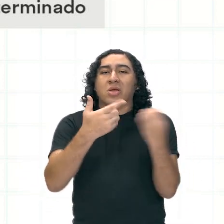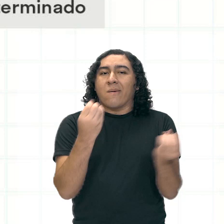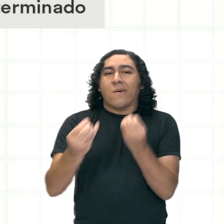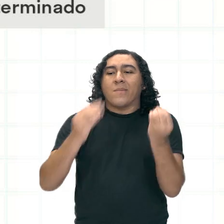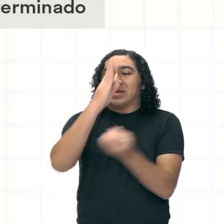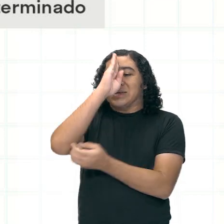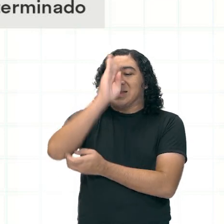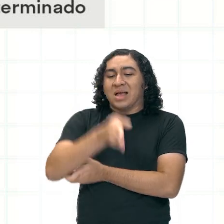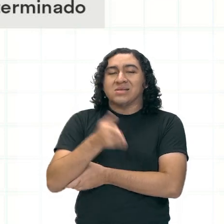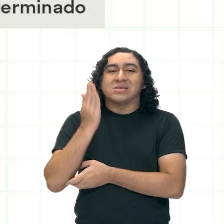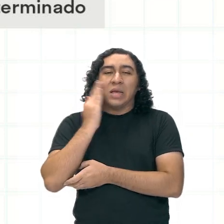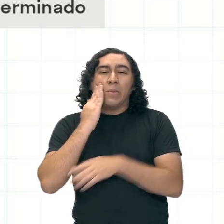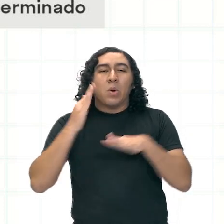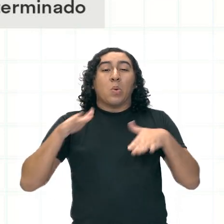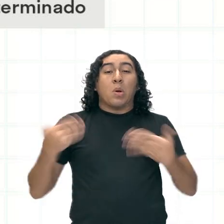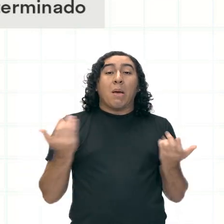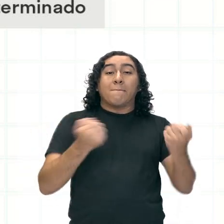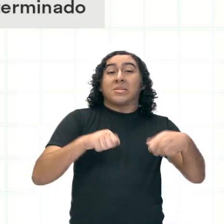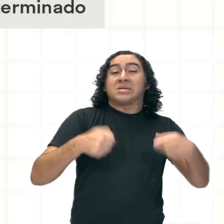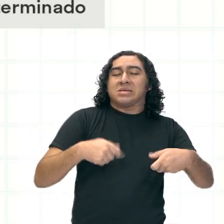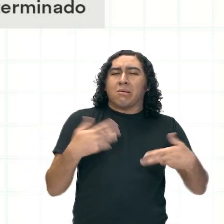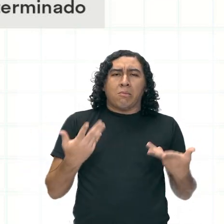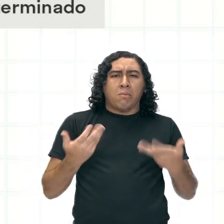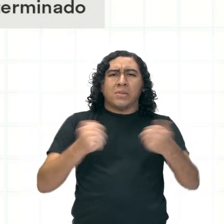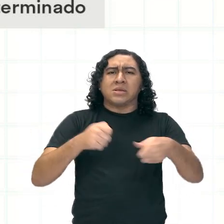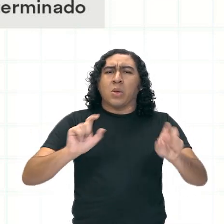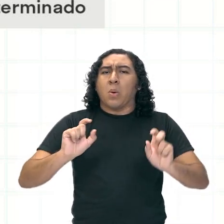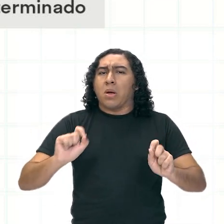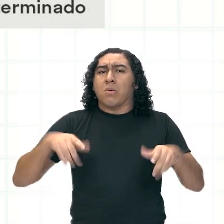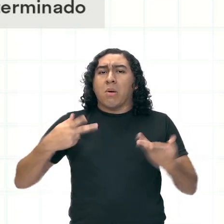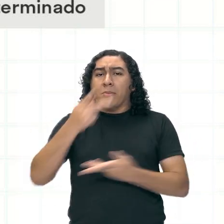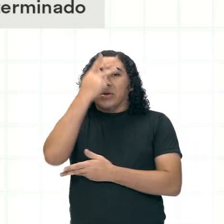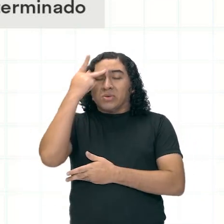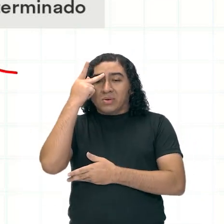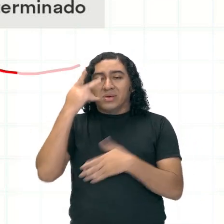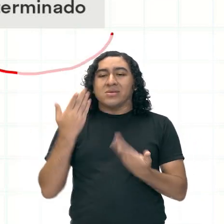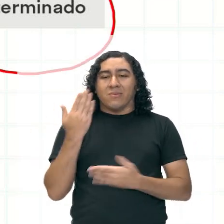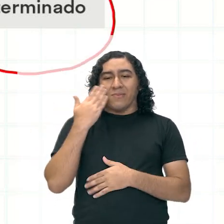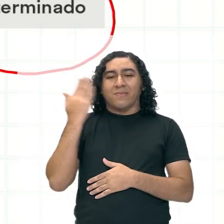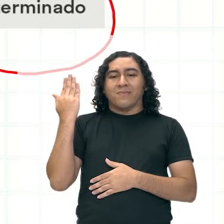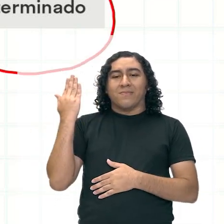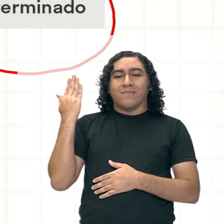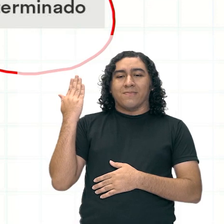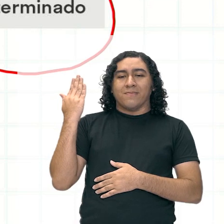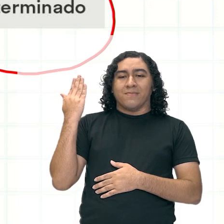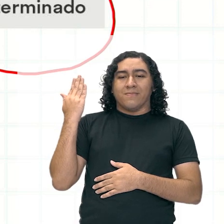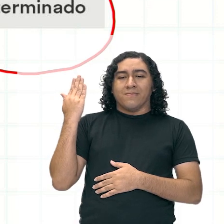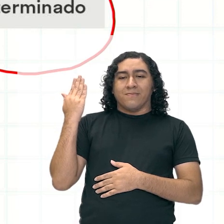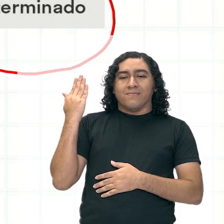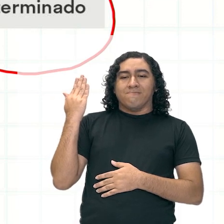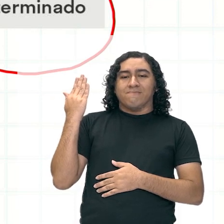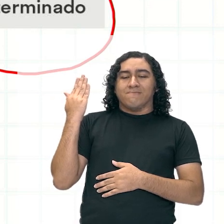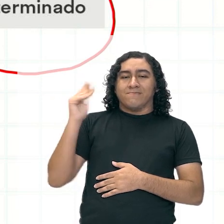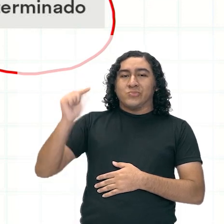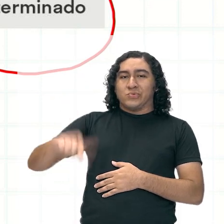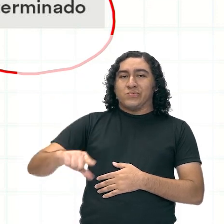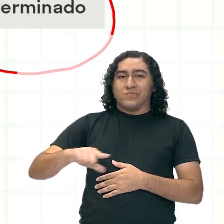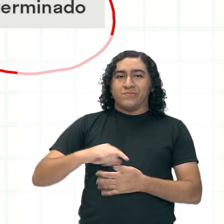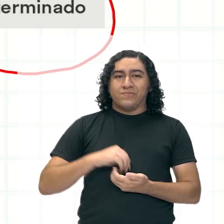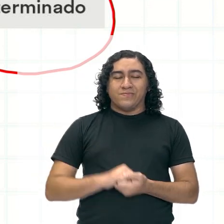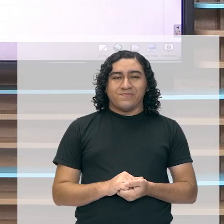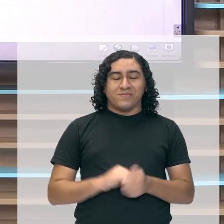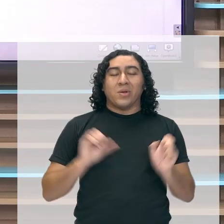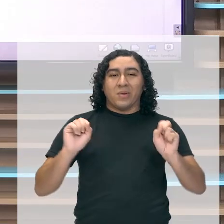como dizer especificamente quem precisa de vendedores, então, sujeito indeterminado mais uma